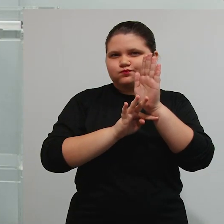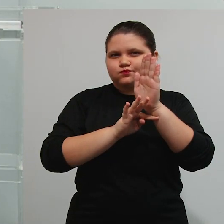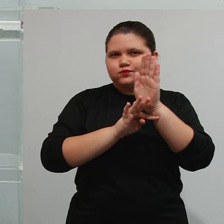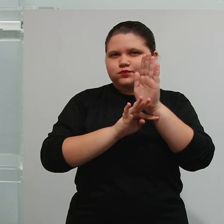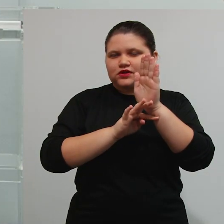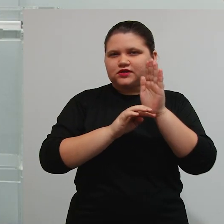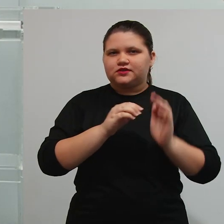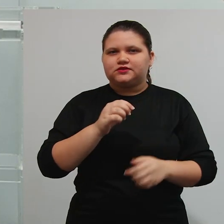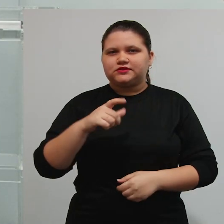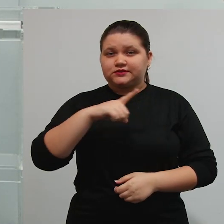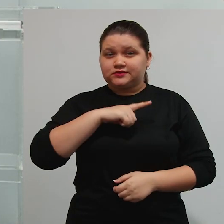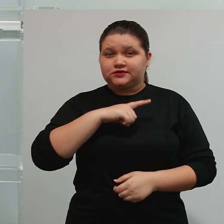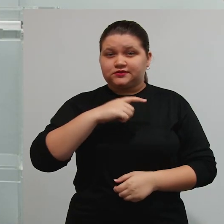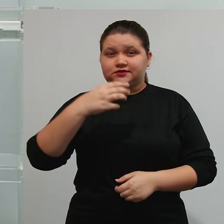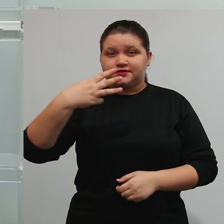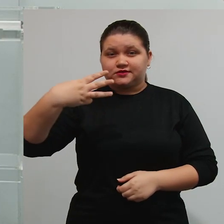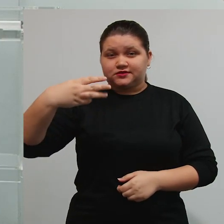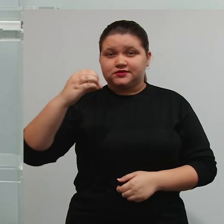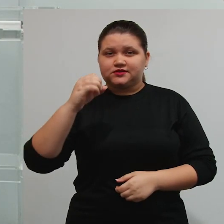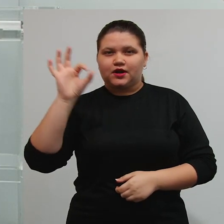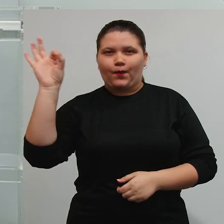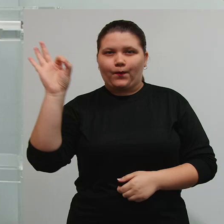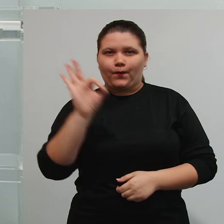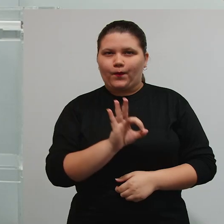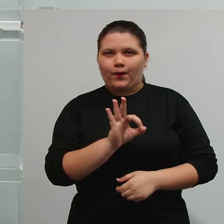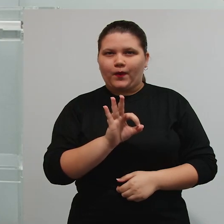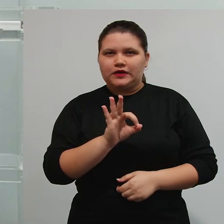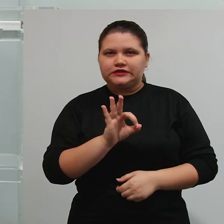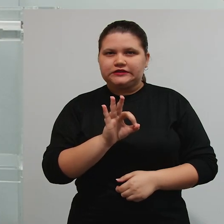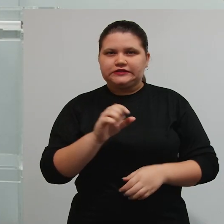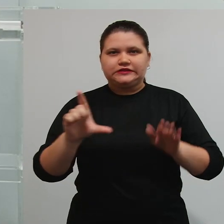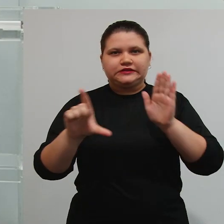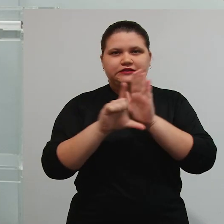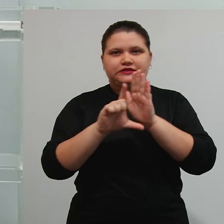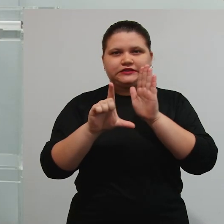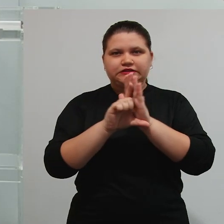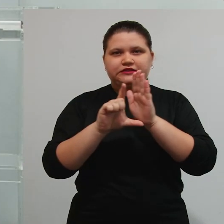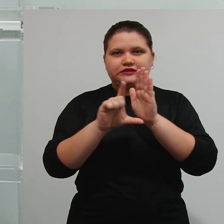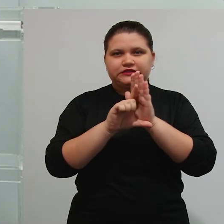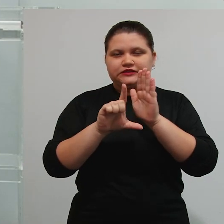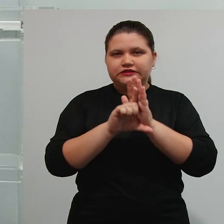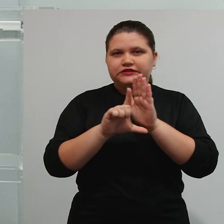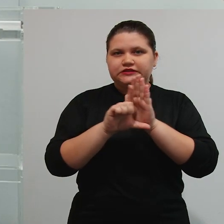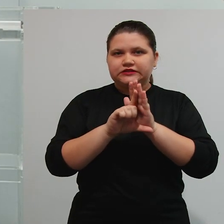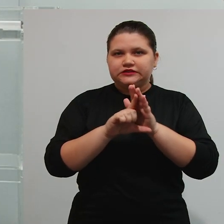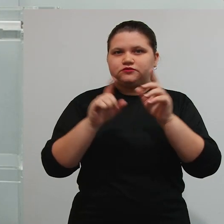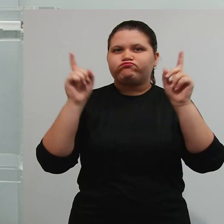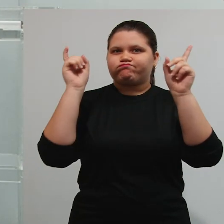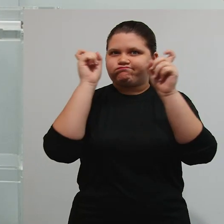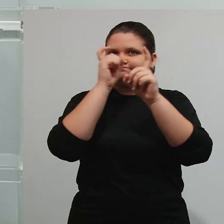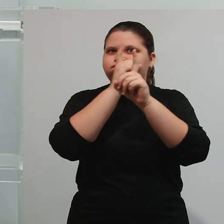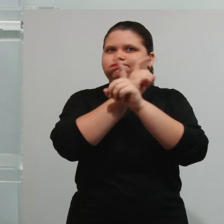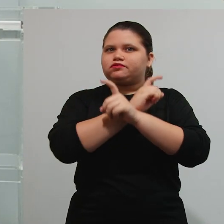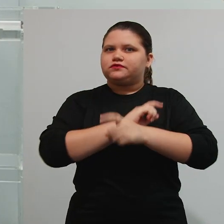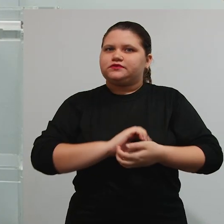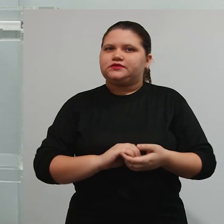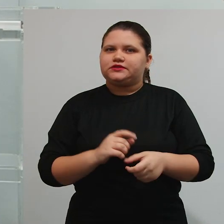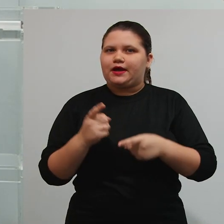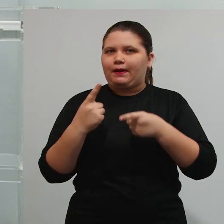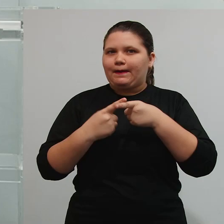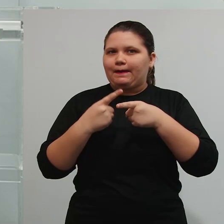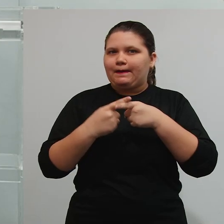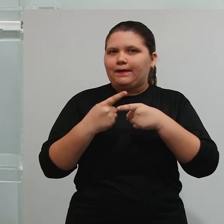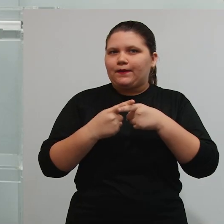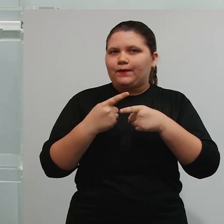30% de plágio, você sofre sanções administrativas, civis e penais. Administrativas no sentido de